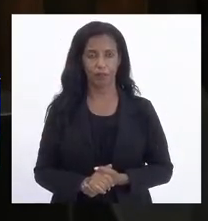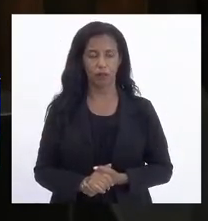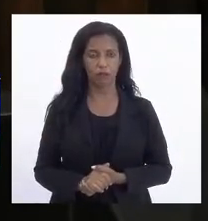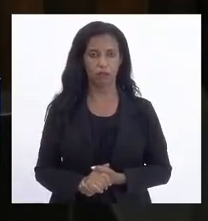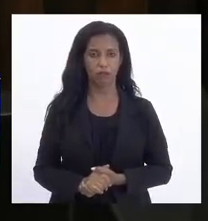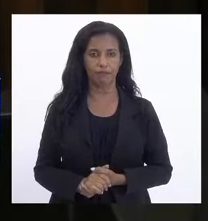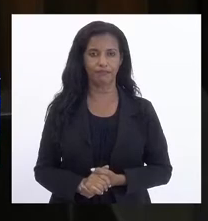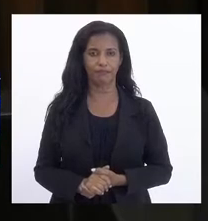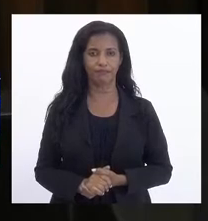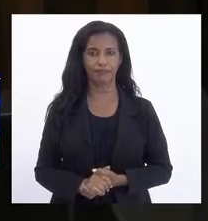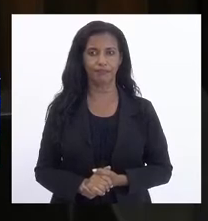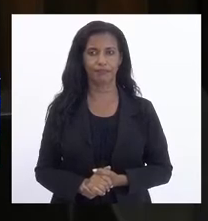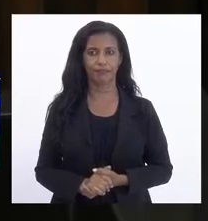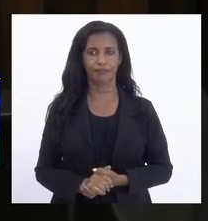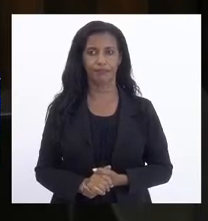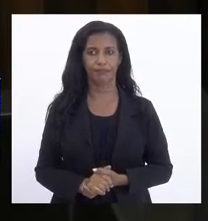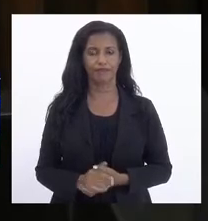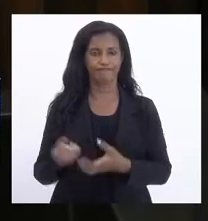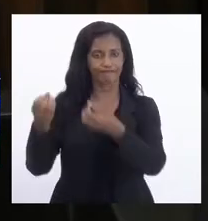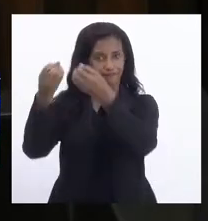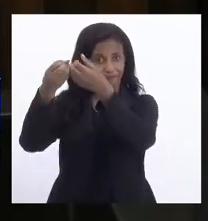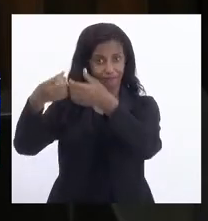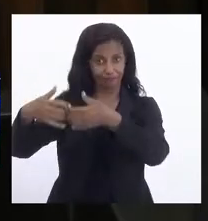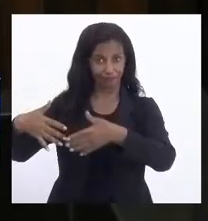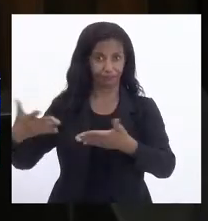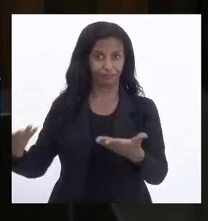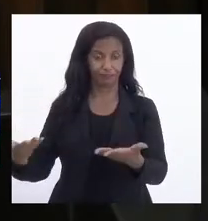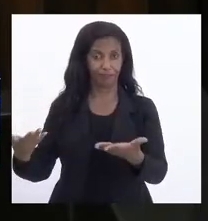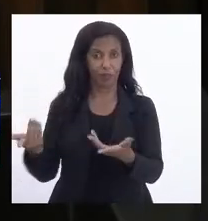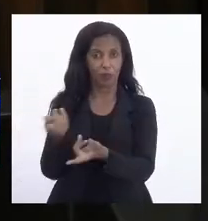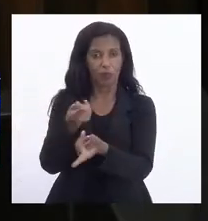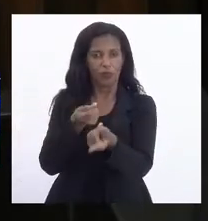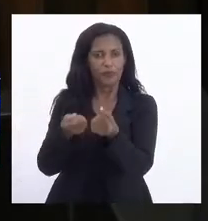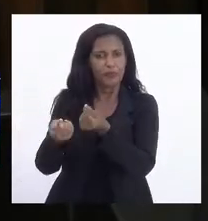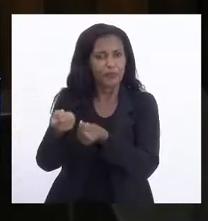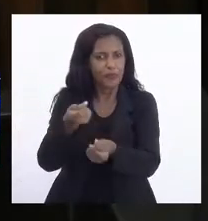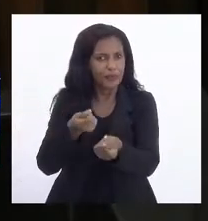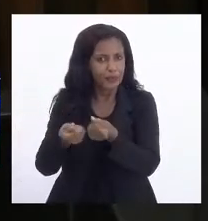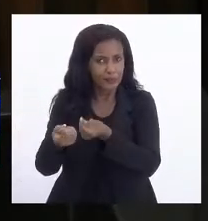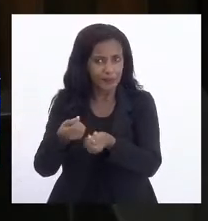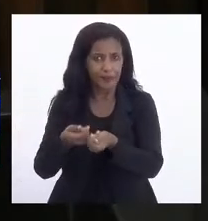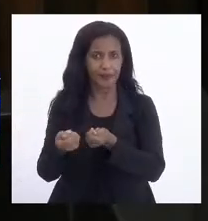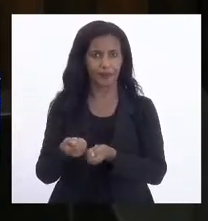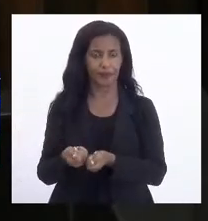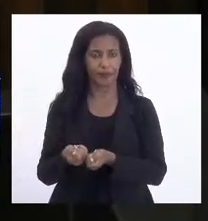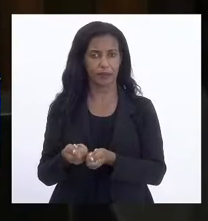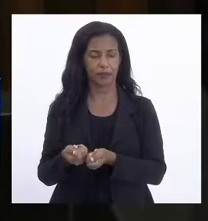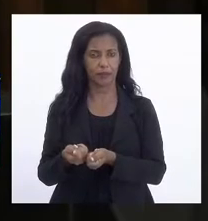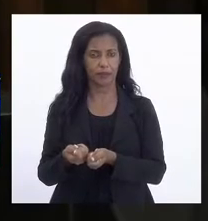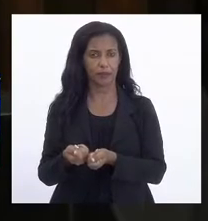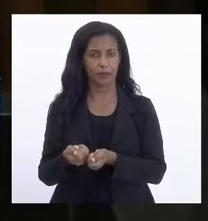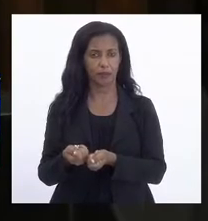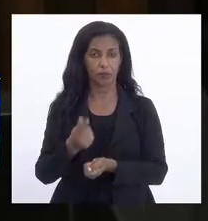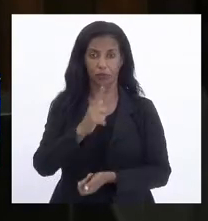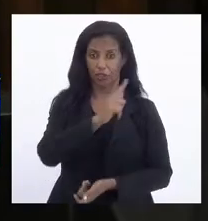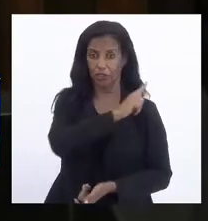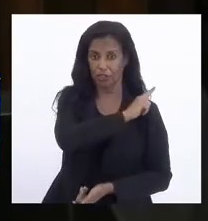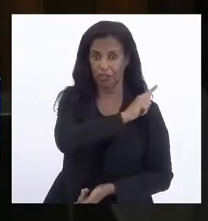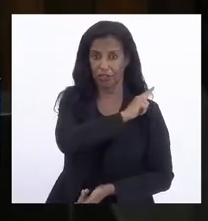Escalpelado, sob o ponto de vista das finanças, sob o ponto de vista da